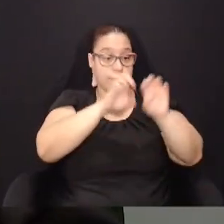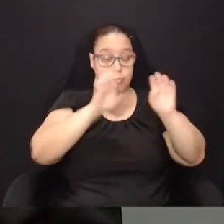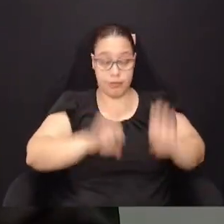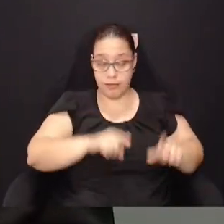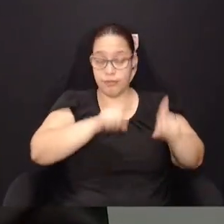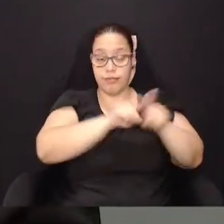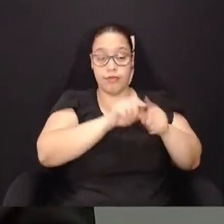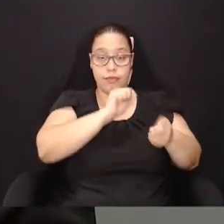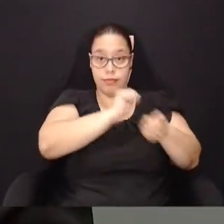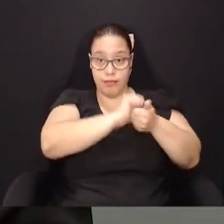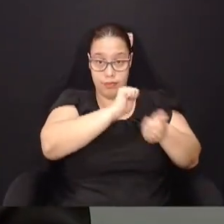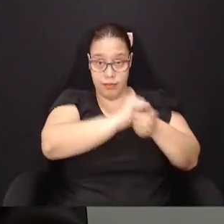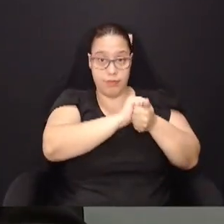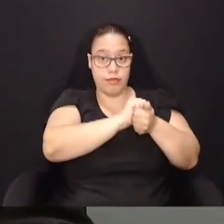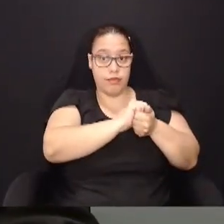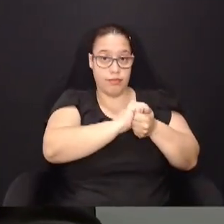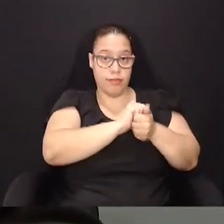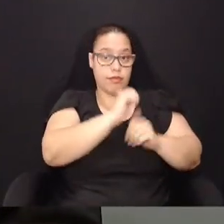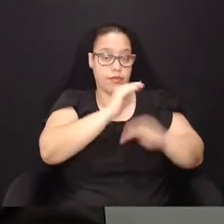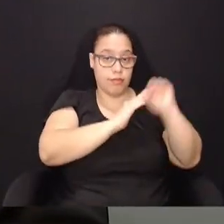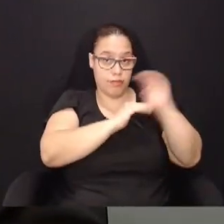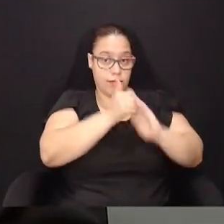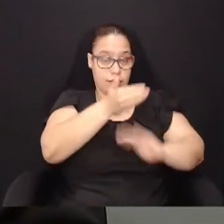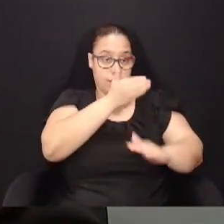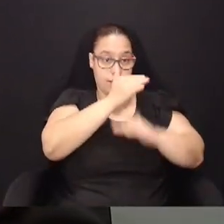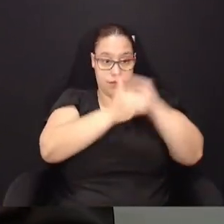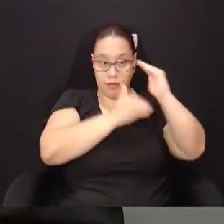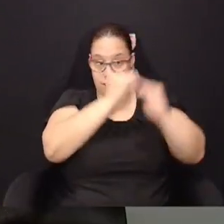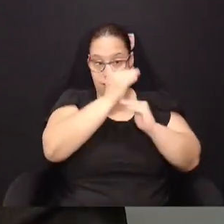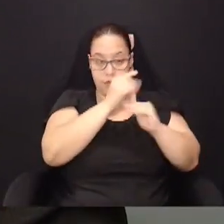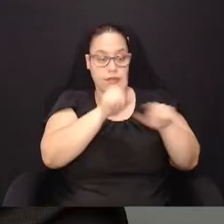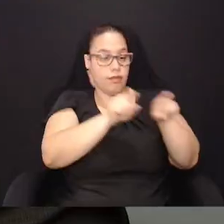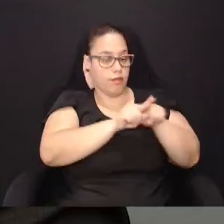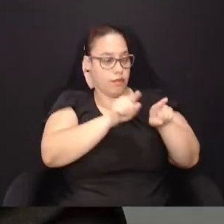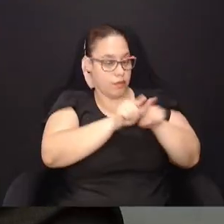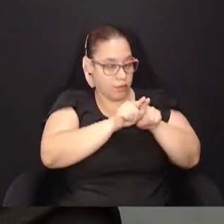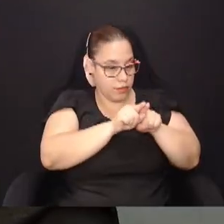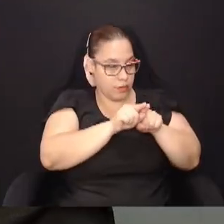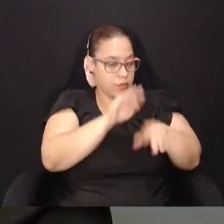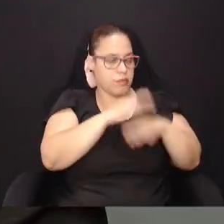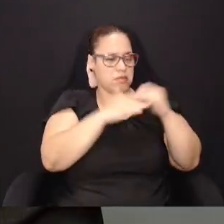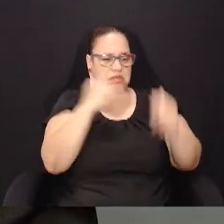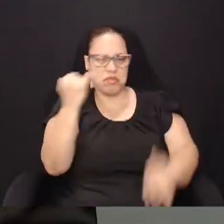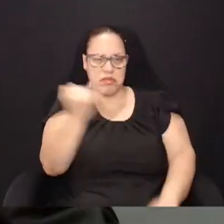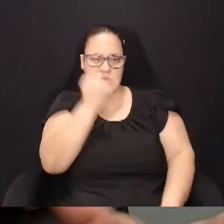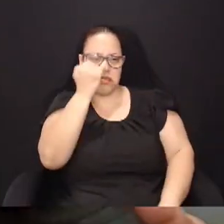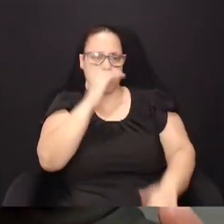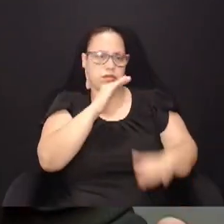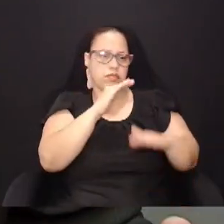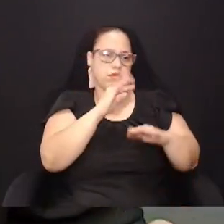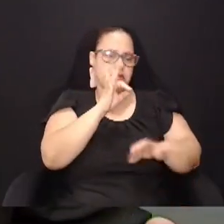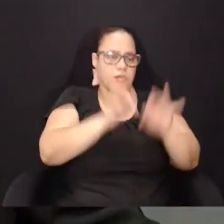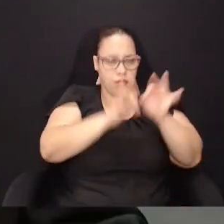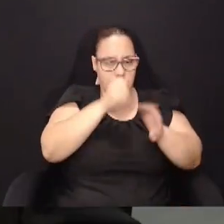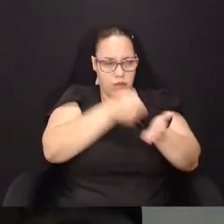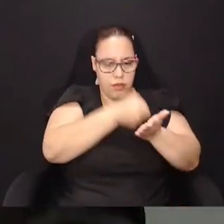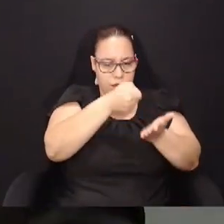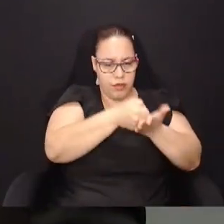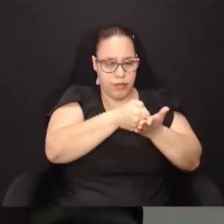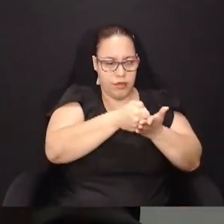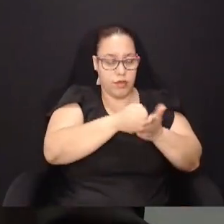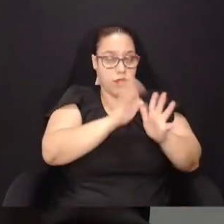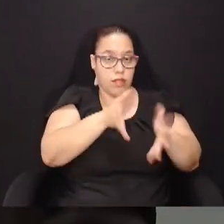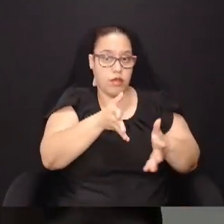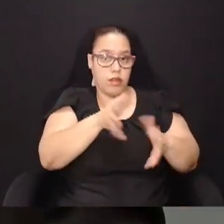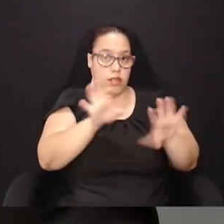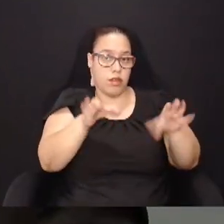qualidade de serviços que desenvolve. É também uma ação importante do Tribunal de Contas do Estado. A gente já recebeu aqui ciclos de